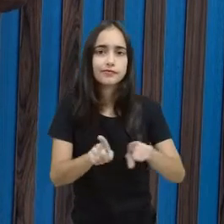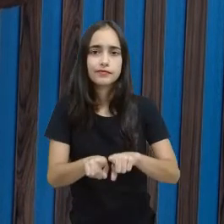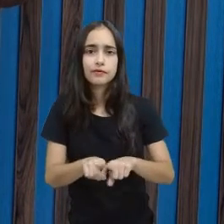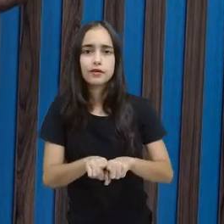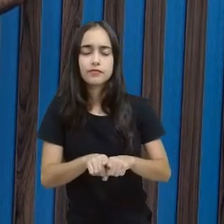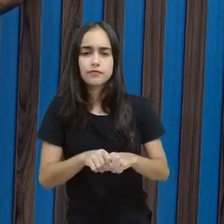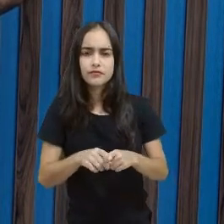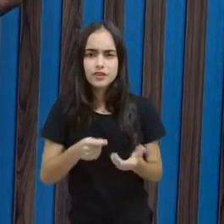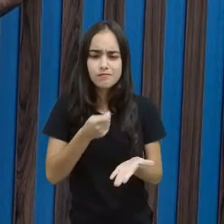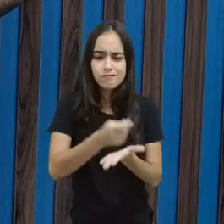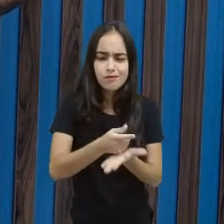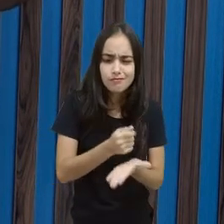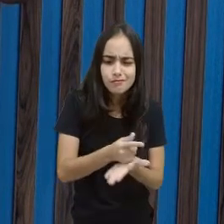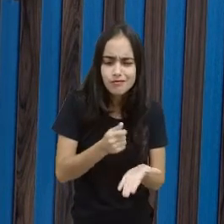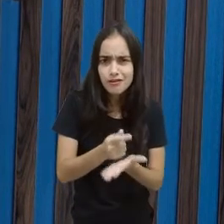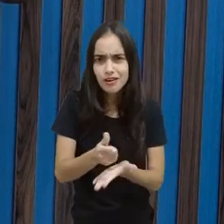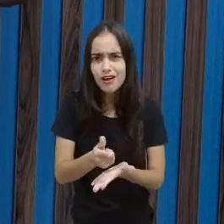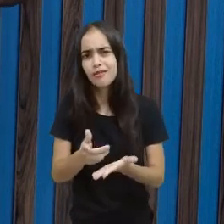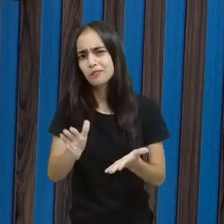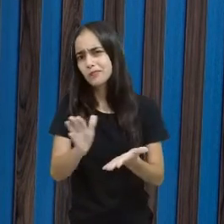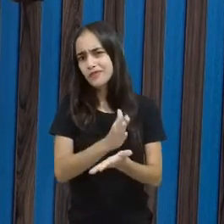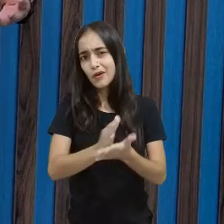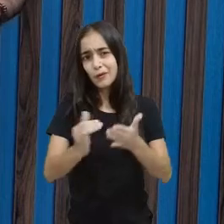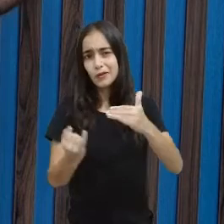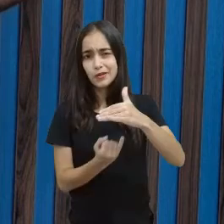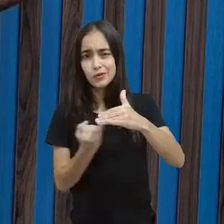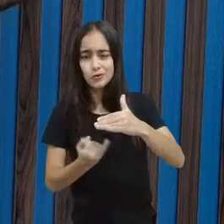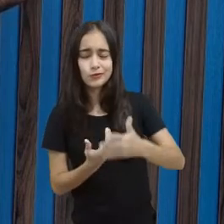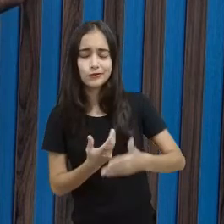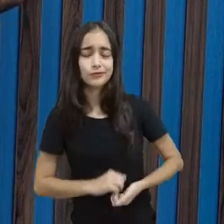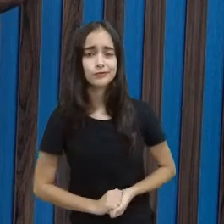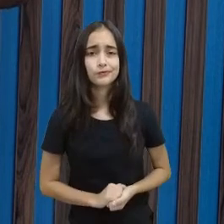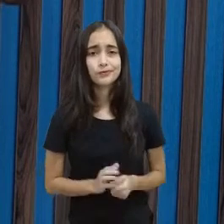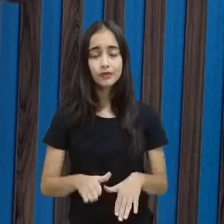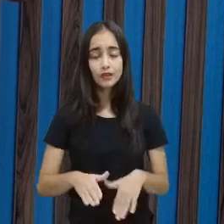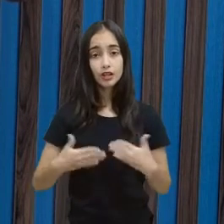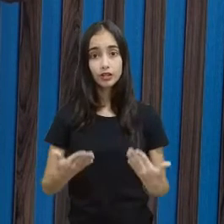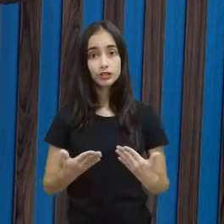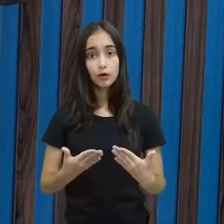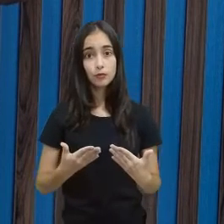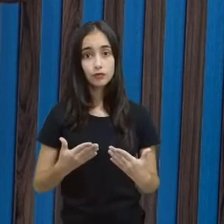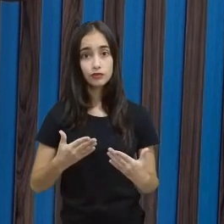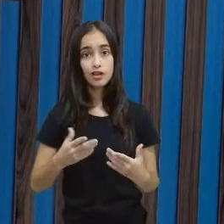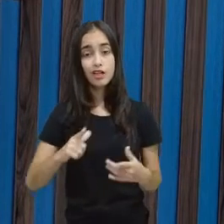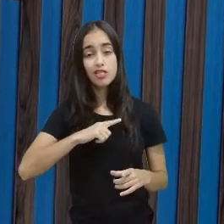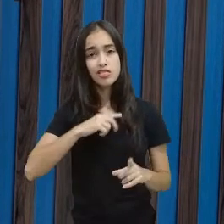indústria armamentista. Mas aí, dentro dessa perspectiva, né,